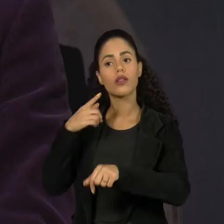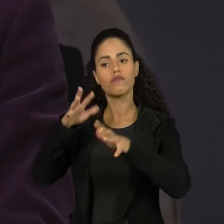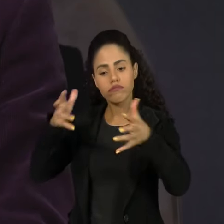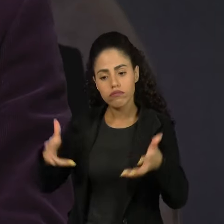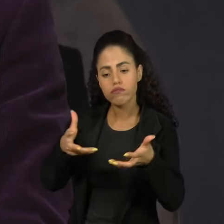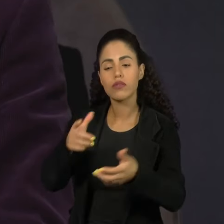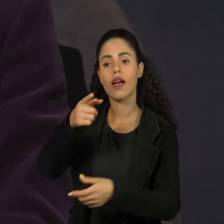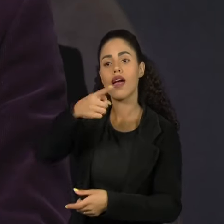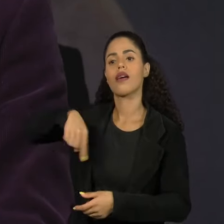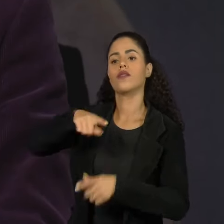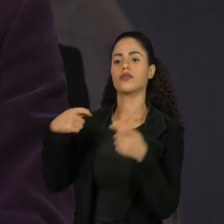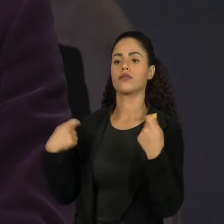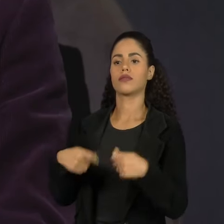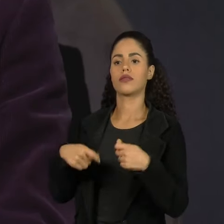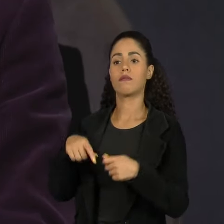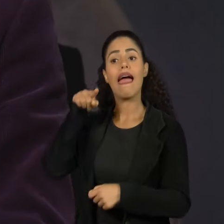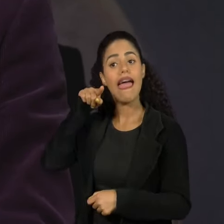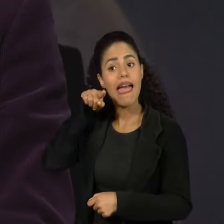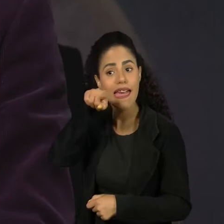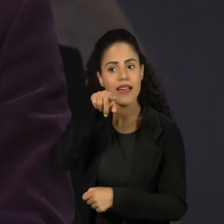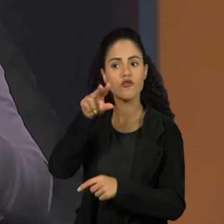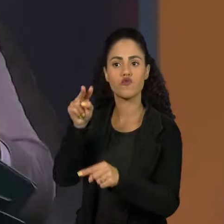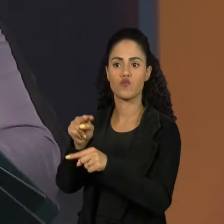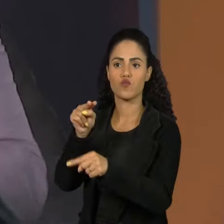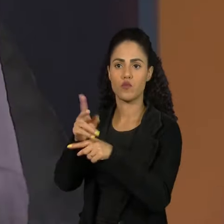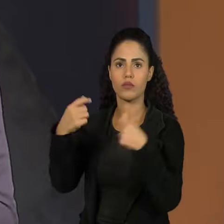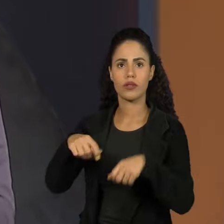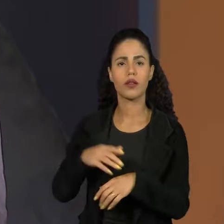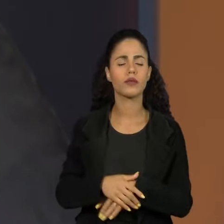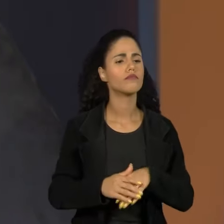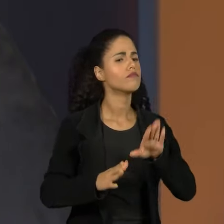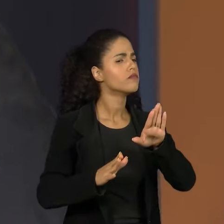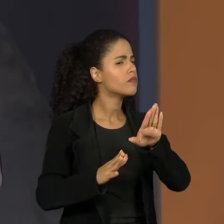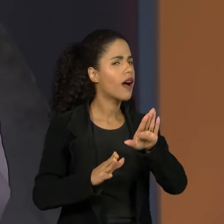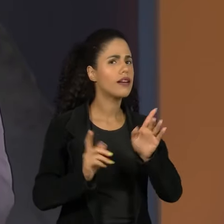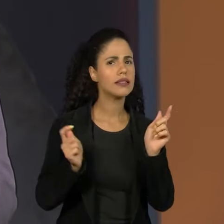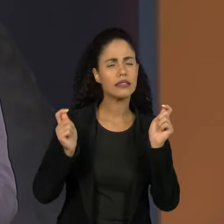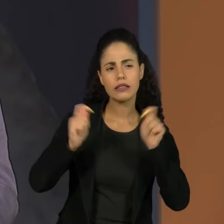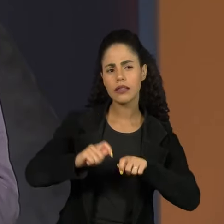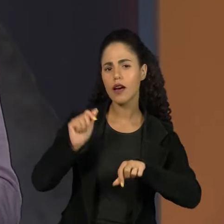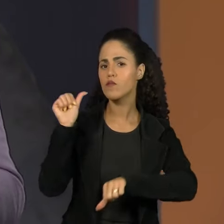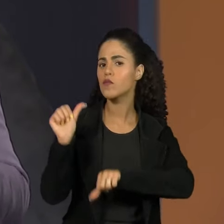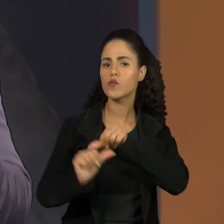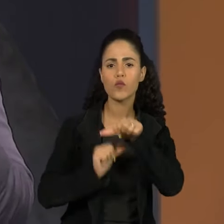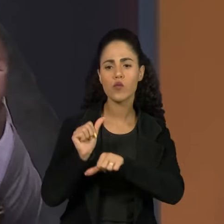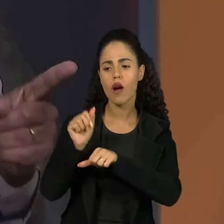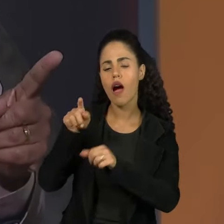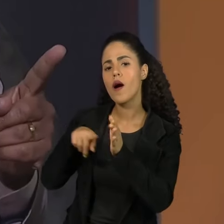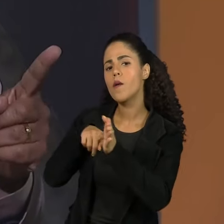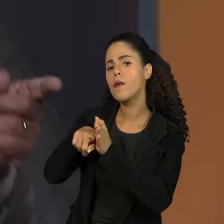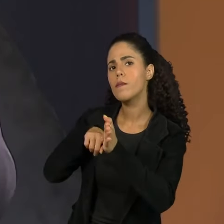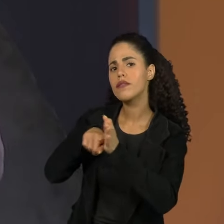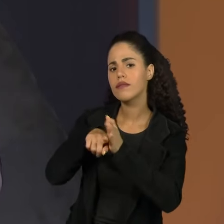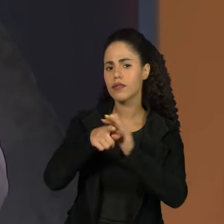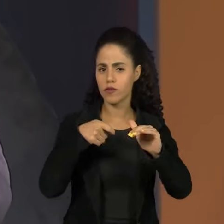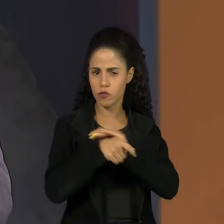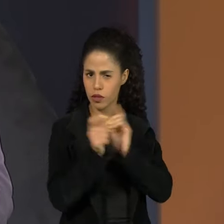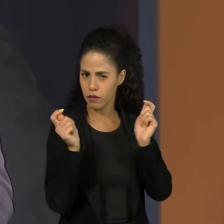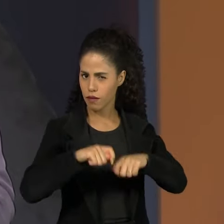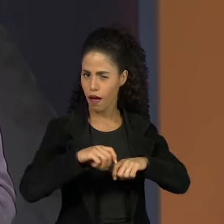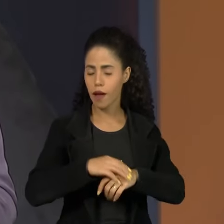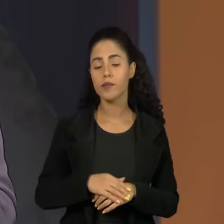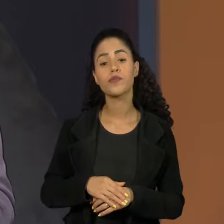gente precisa, é esse olhar, né? Mas será possível transformar uma pesquisa em negócio?